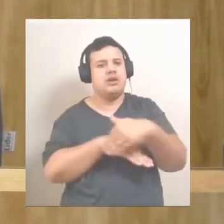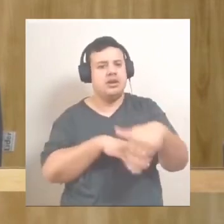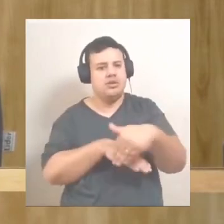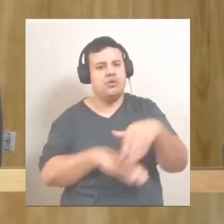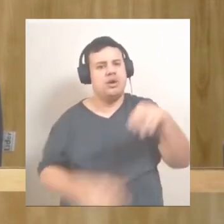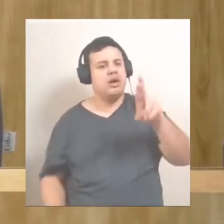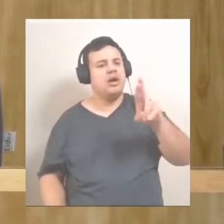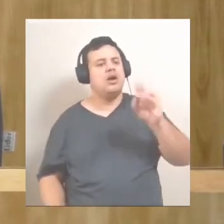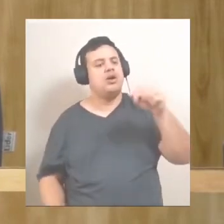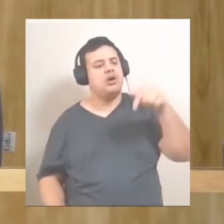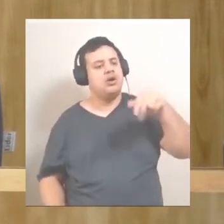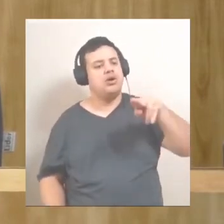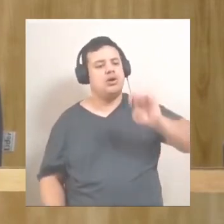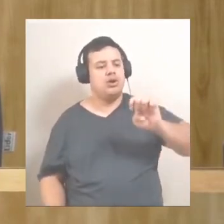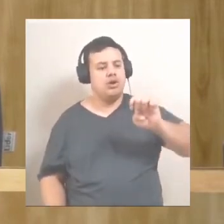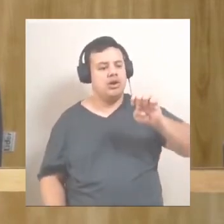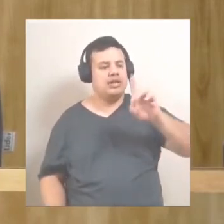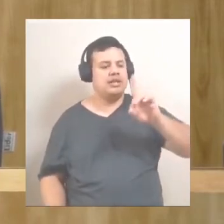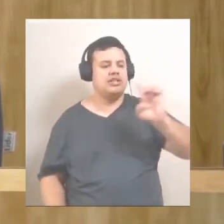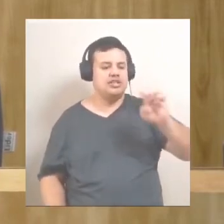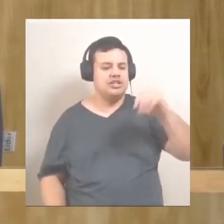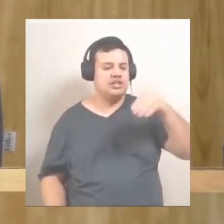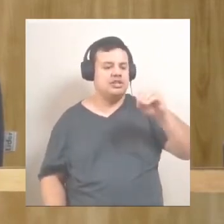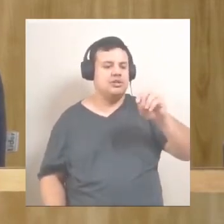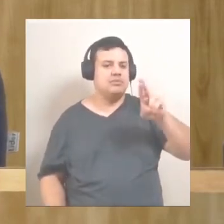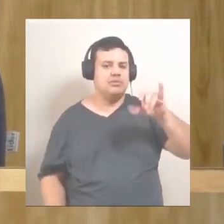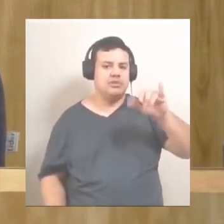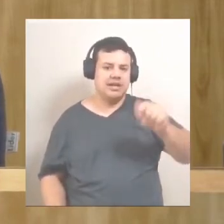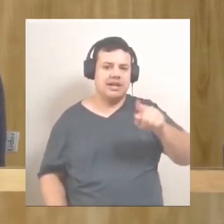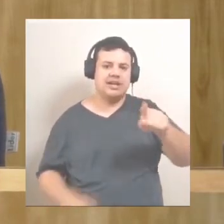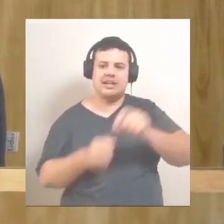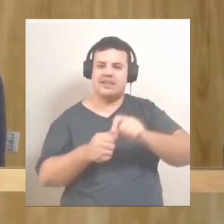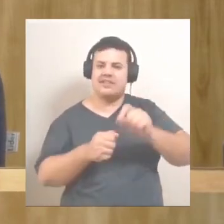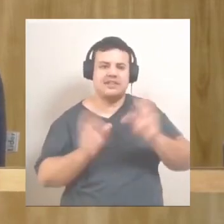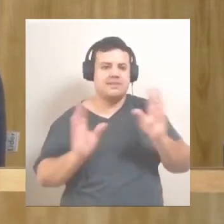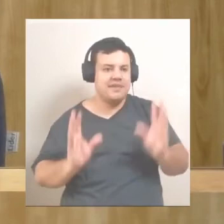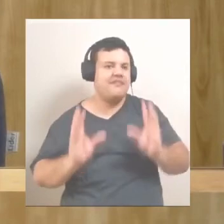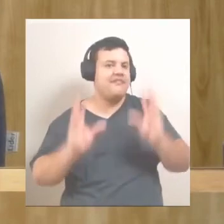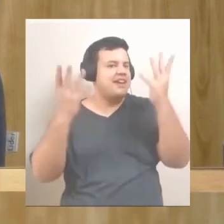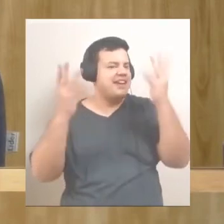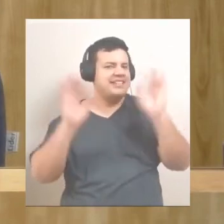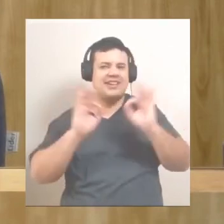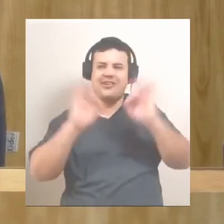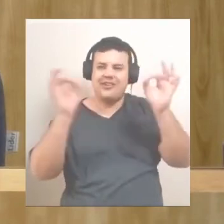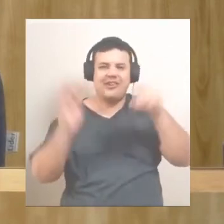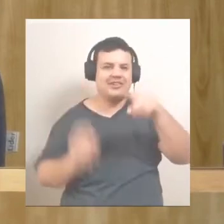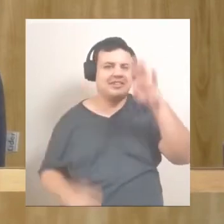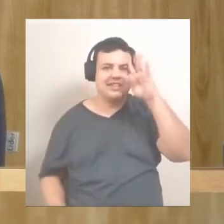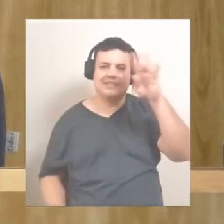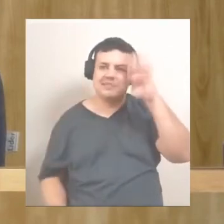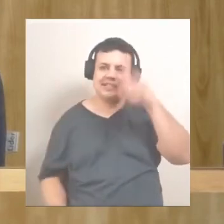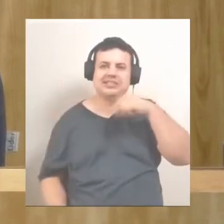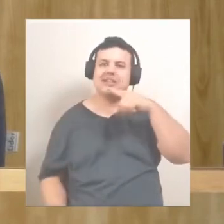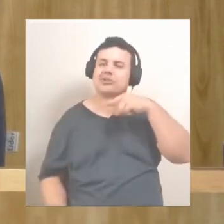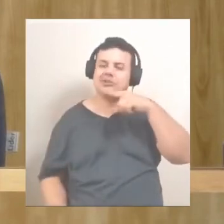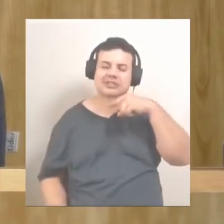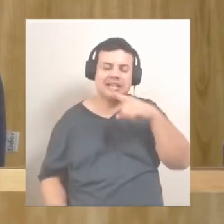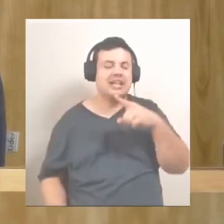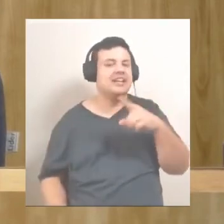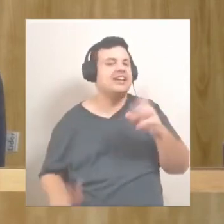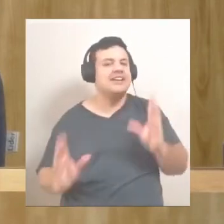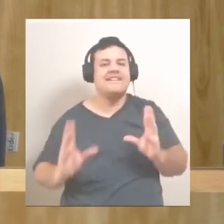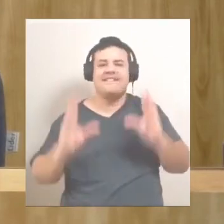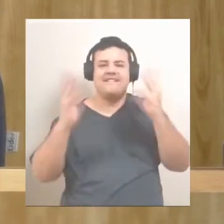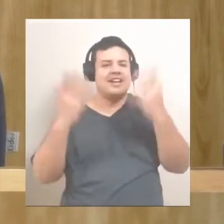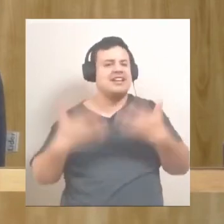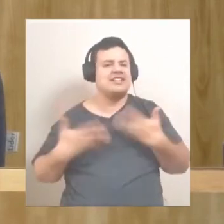e eles faziam umas festas boas que vocês não conseguem nem imaginar. né? As festas assim muito divertidas.